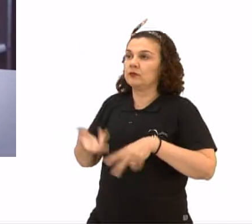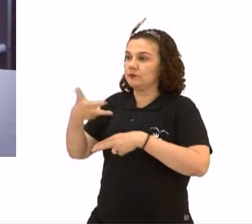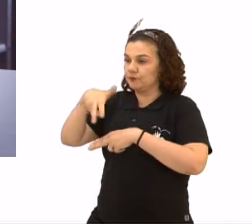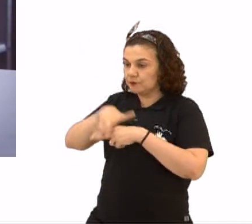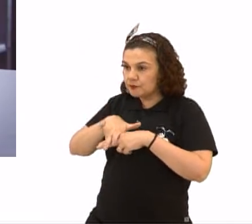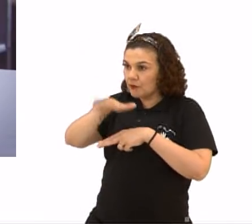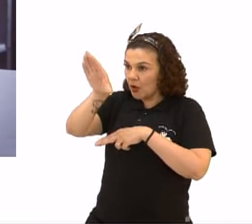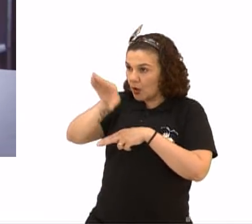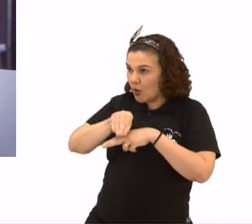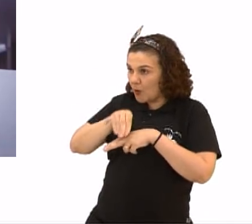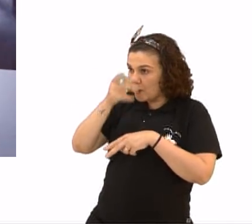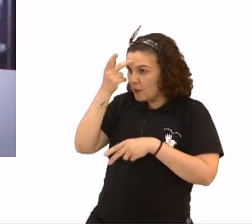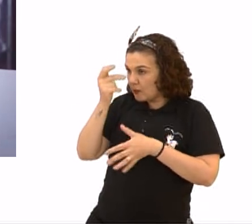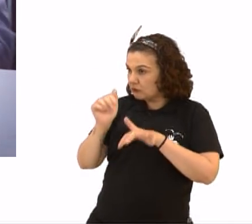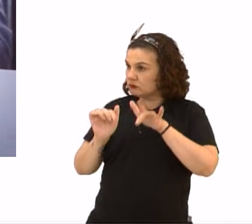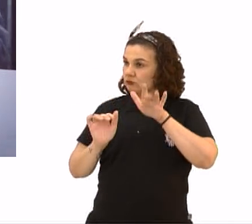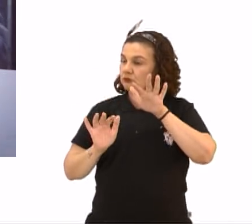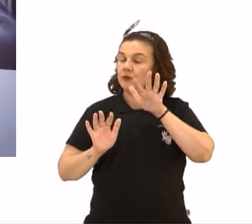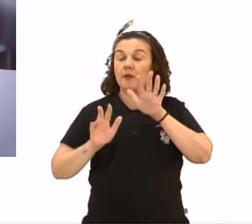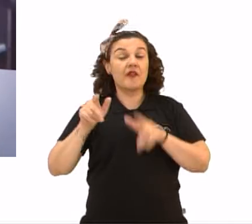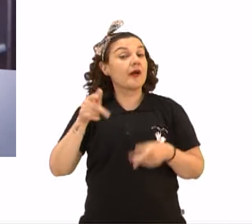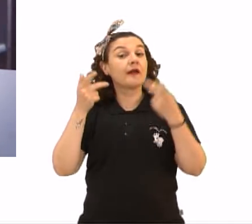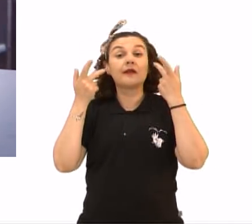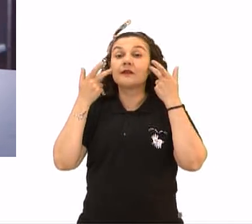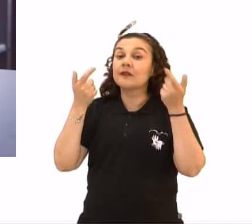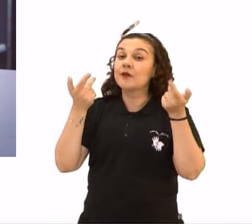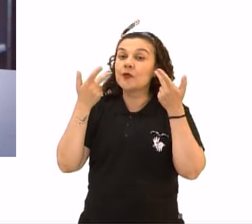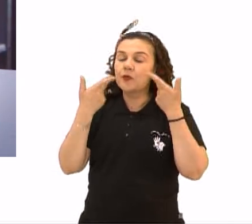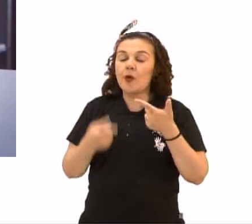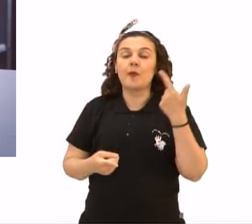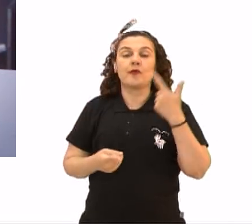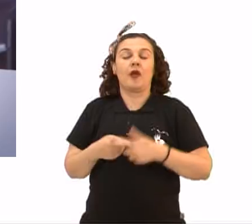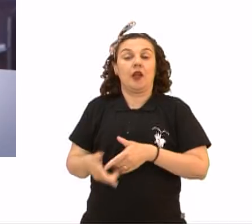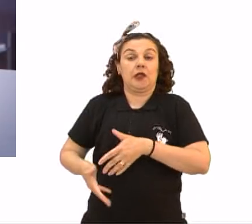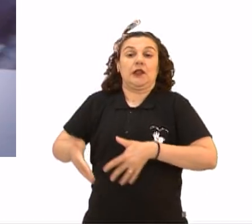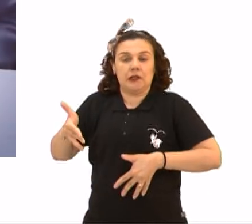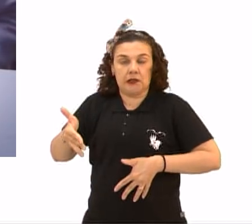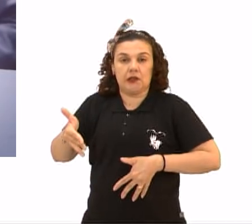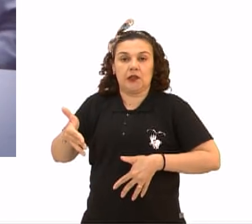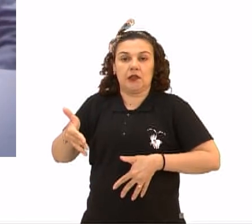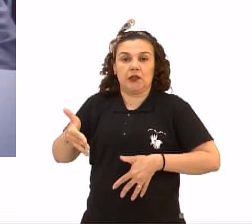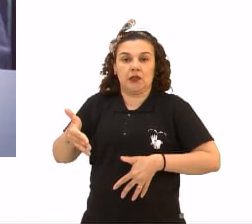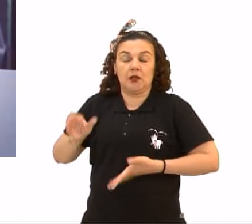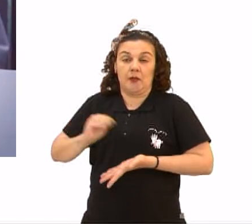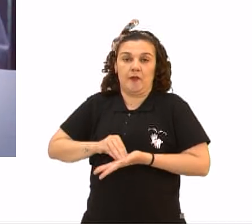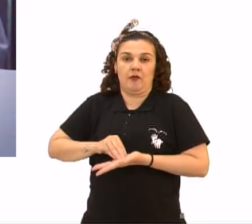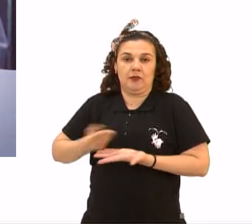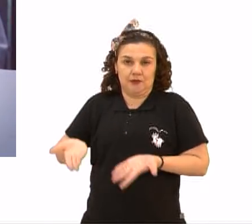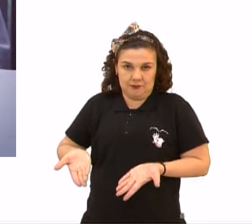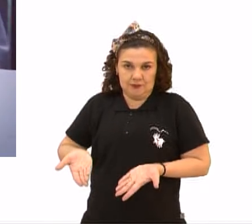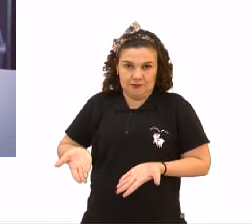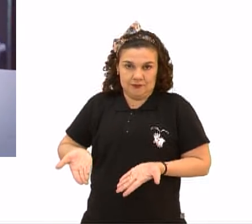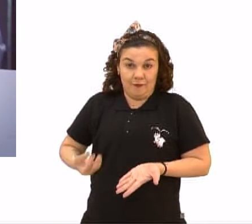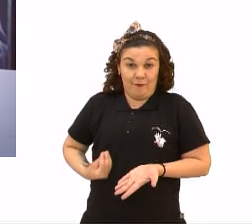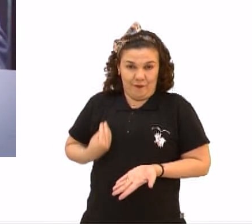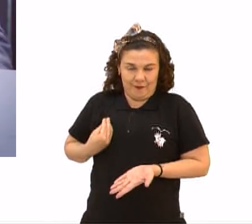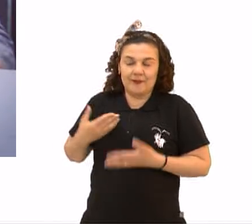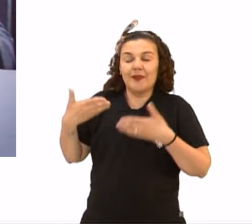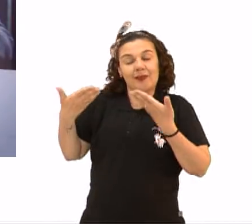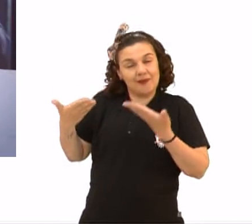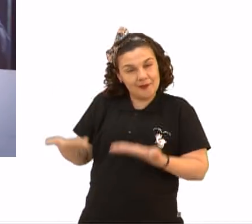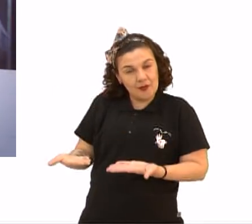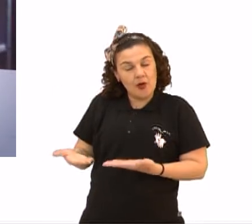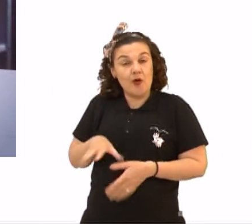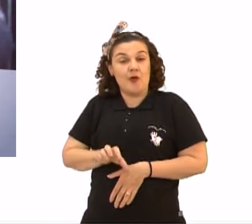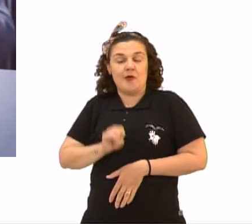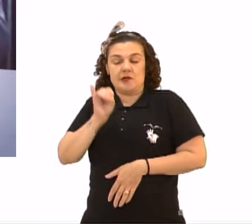você desenha e vê o movimento para parecer muito natural, para não ficar aquela coisa travada, né, estática, assim. Então, assim, às